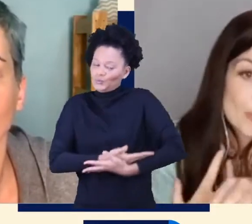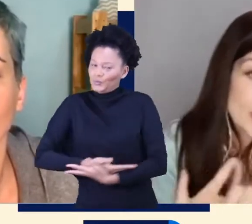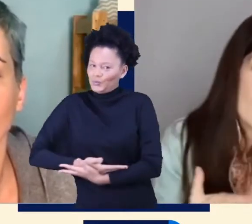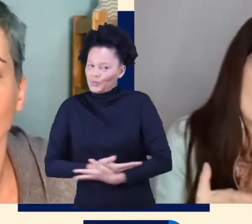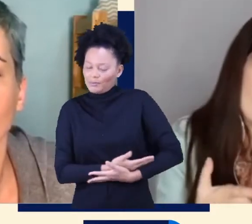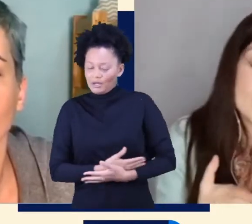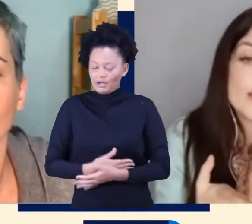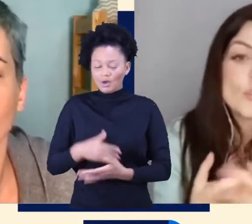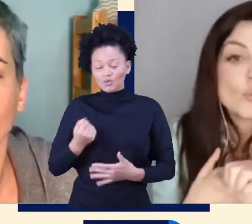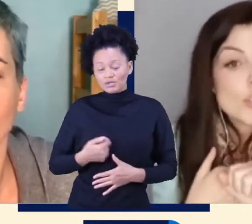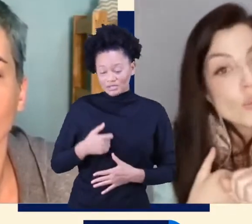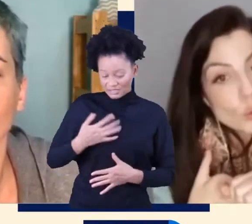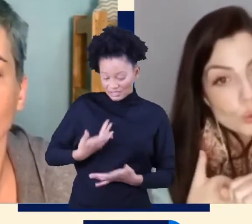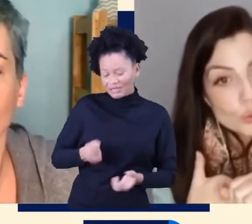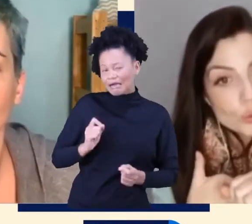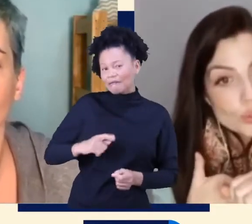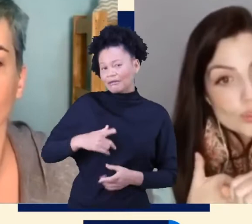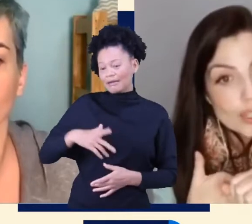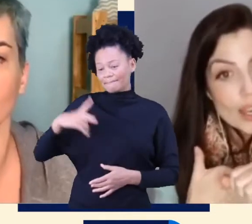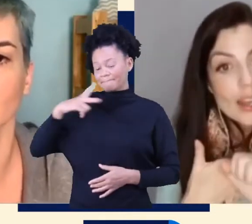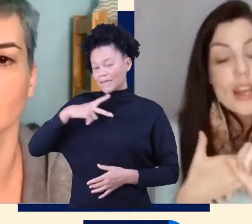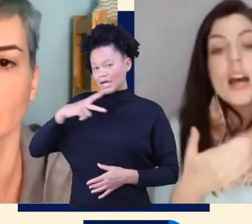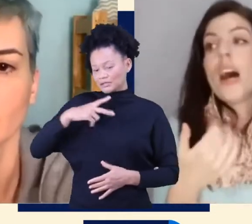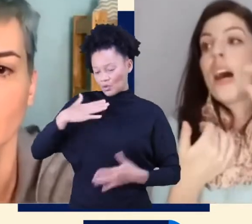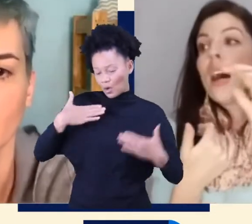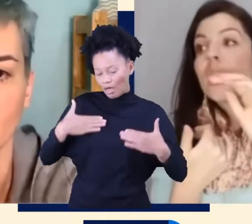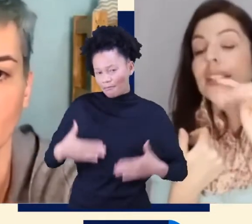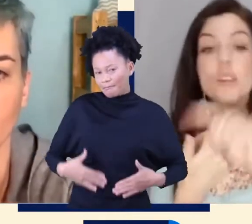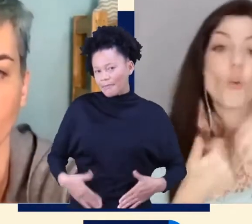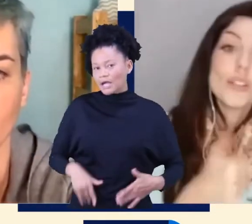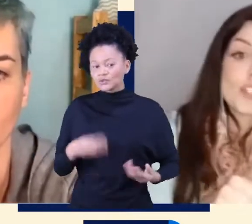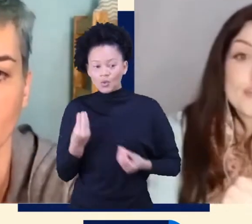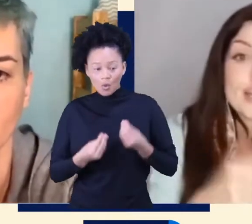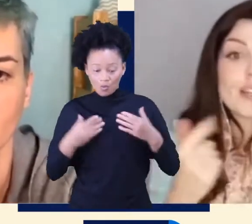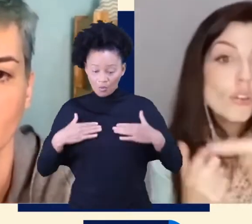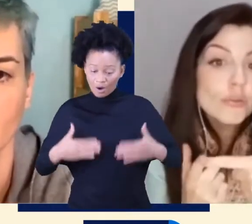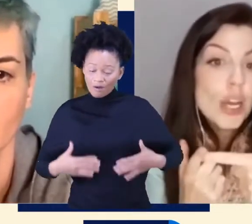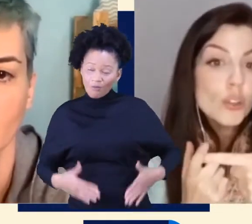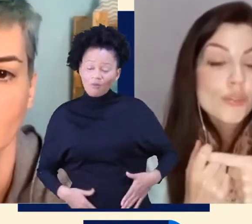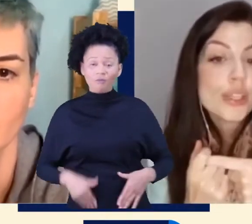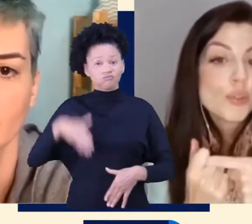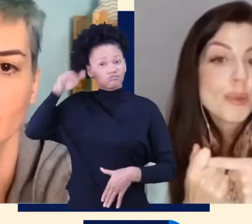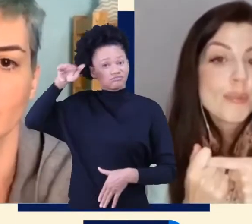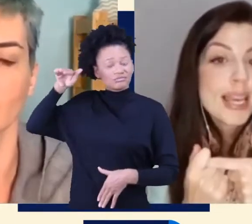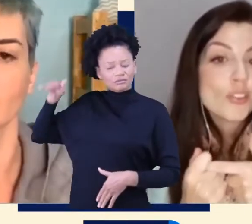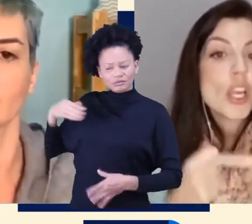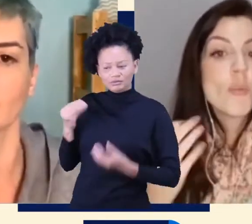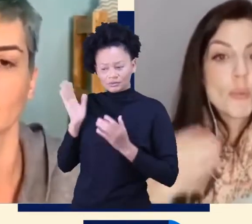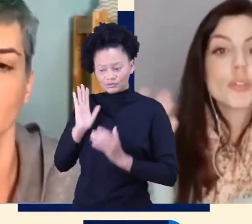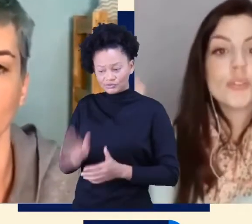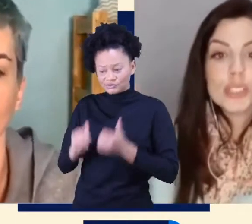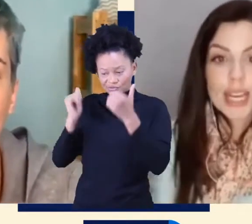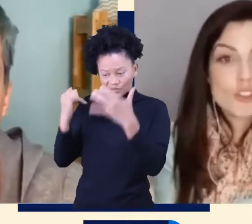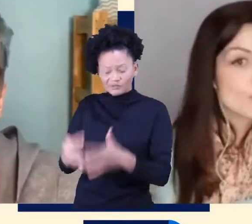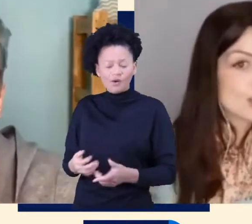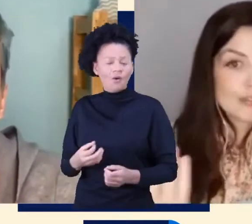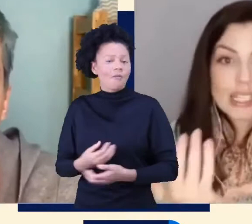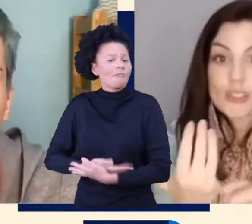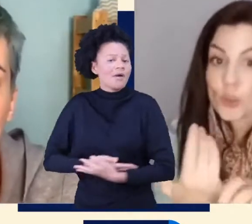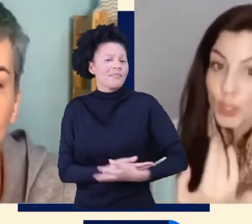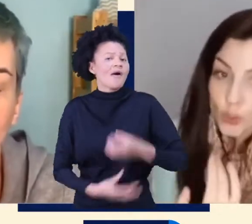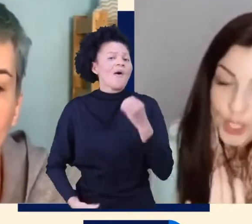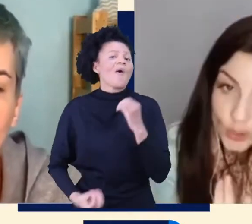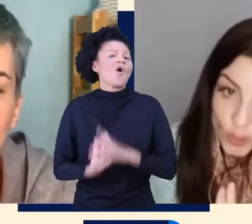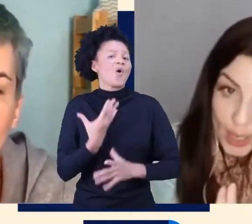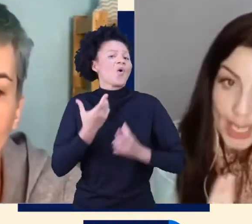que é a anatomia das crianças e dos adultos, né? Então, quando você fala de onde vêm os bebês, já é uma oportunidade de você